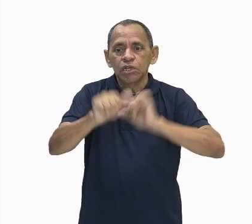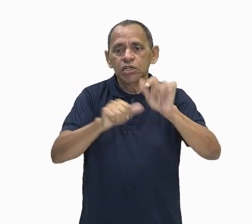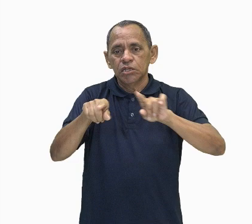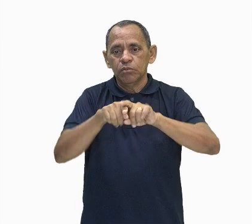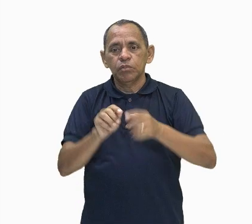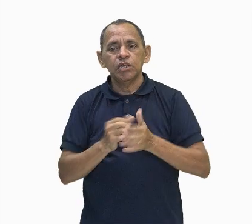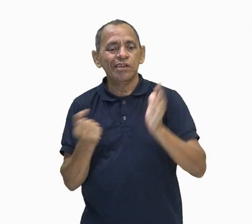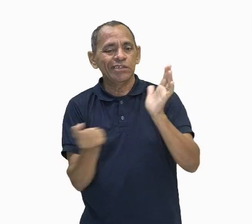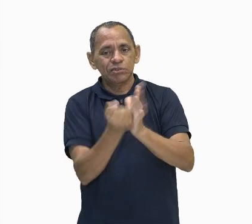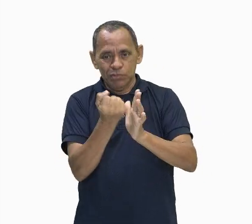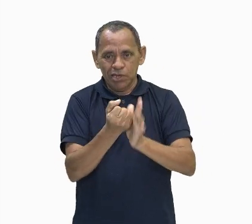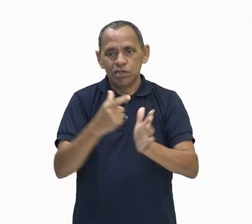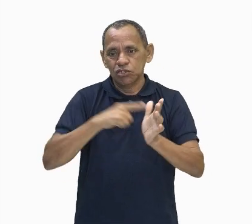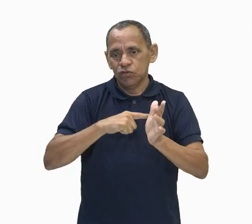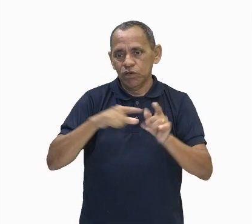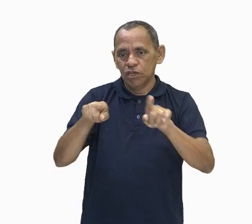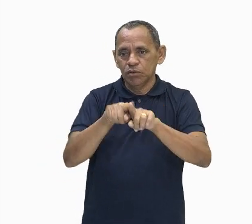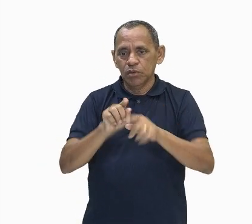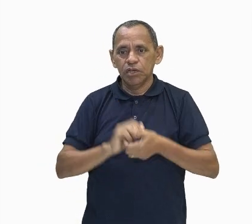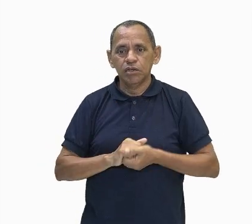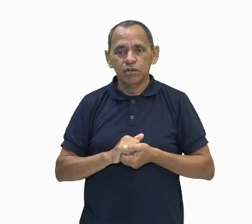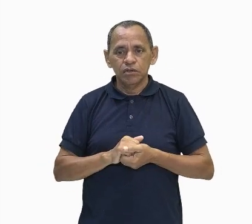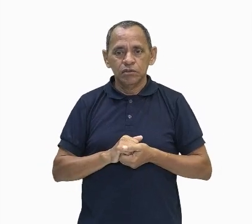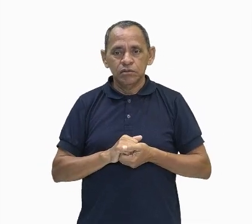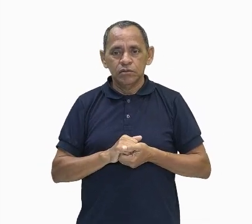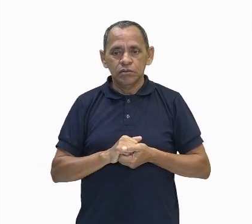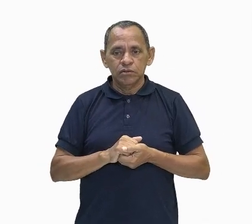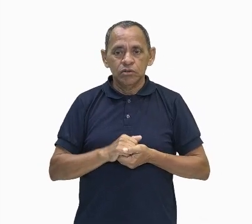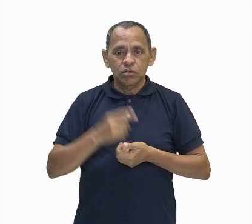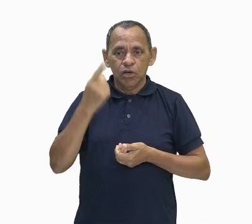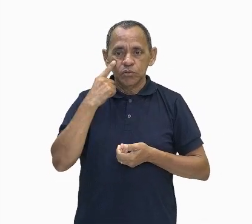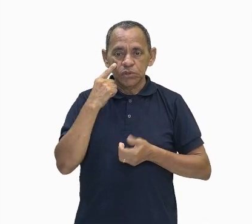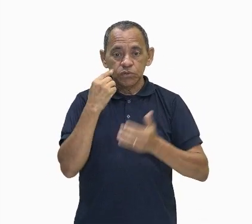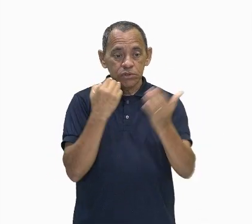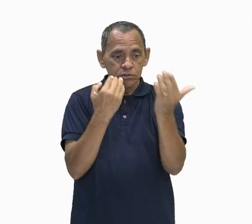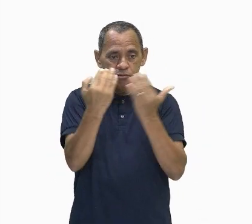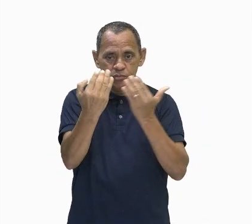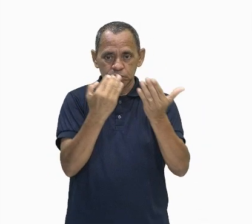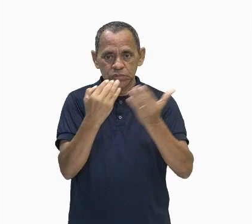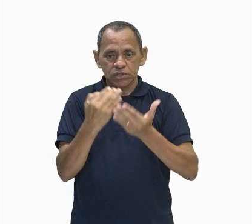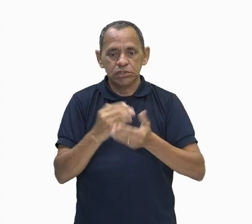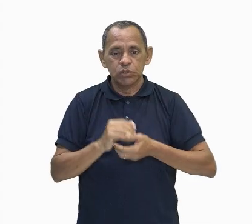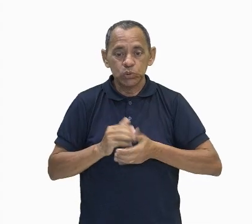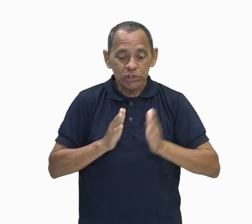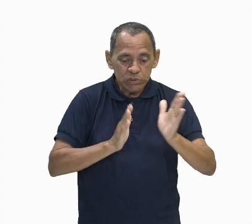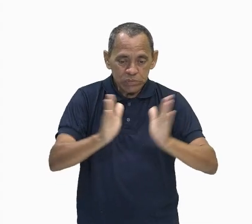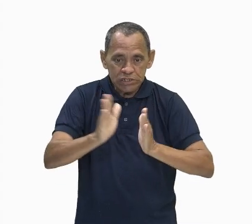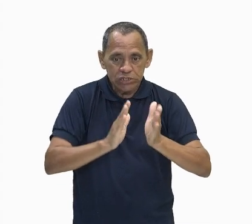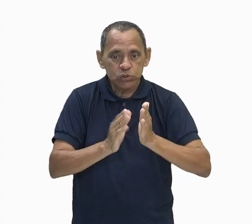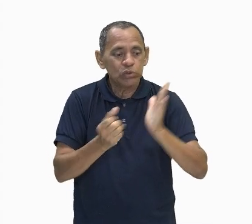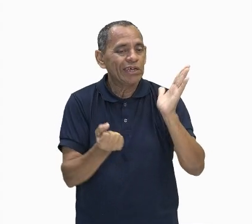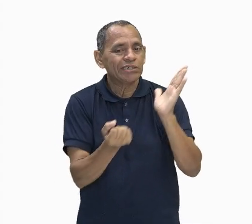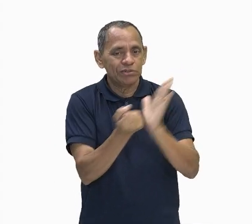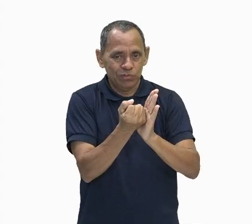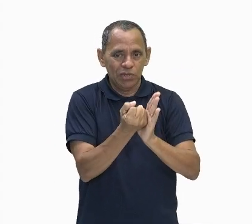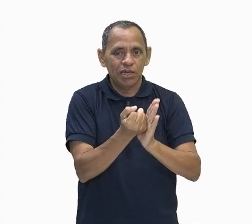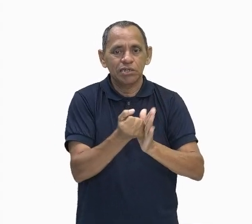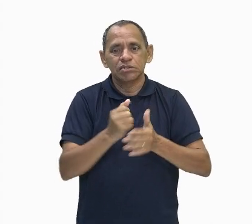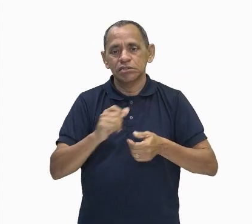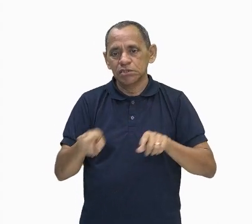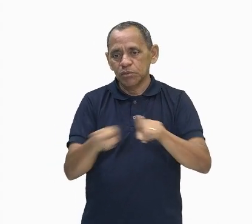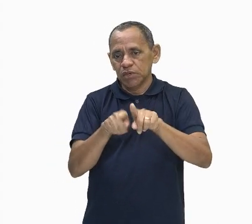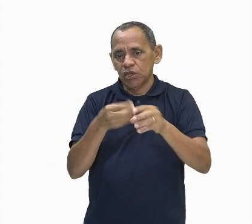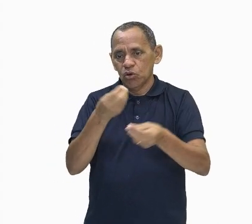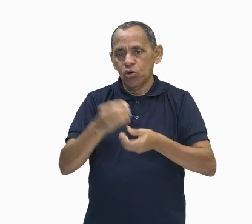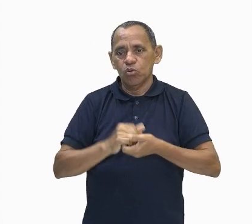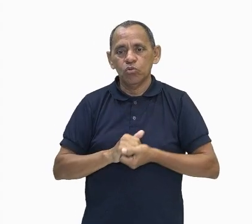como rosas cálidas. Então, observem aí esta comparação. As feridas como rosas.